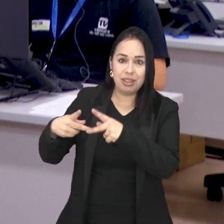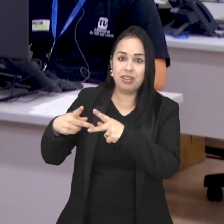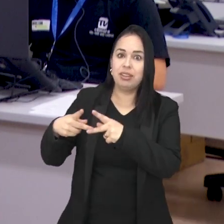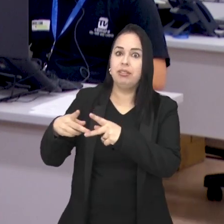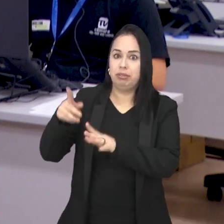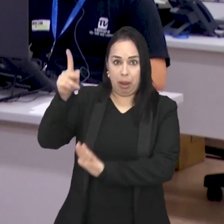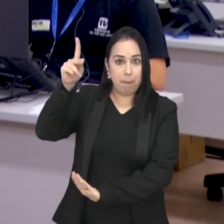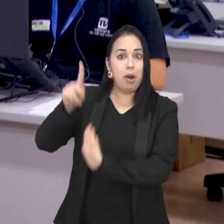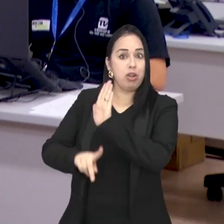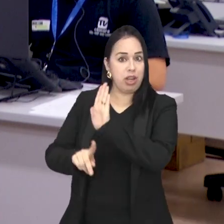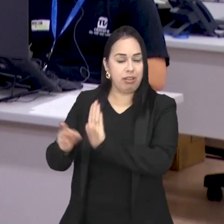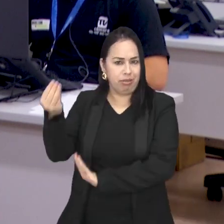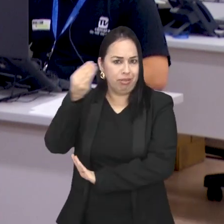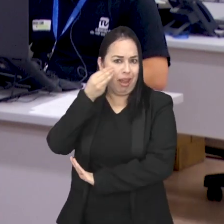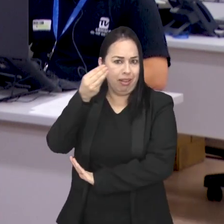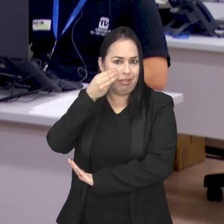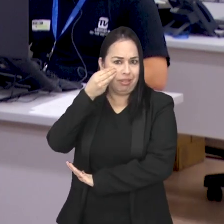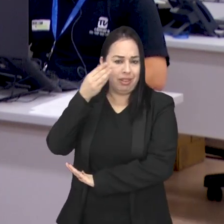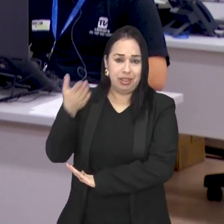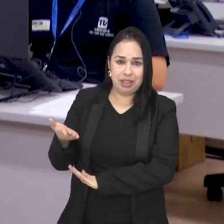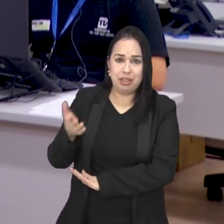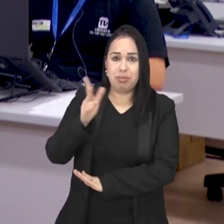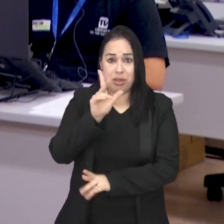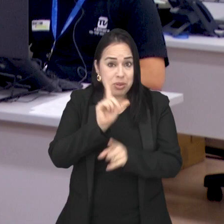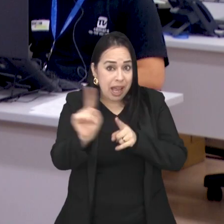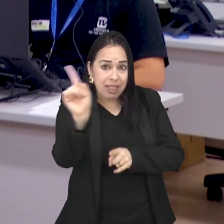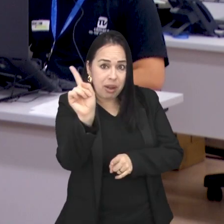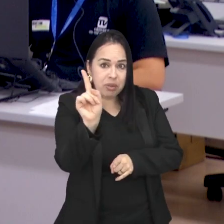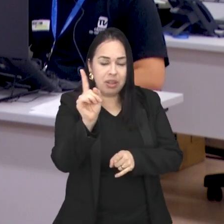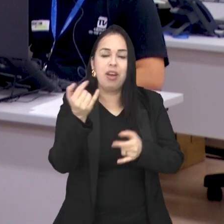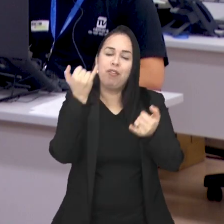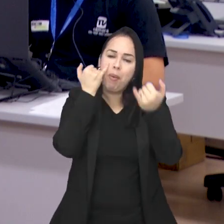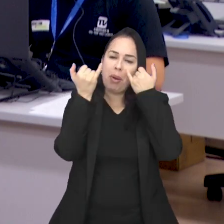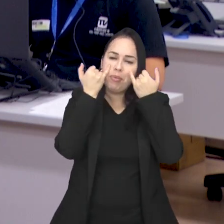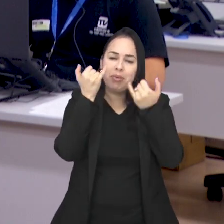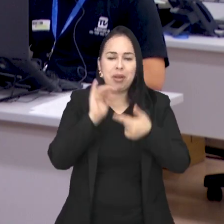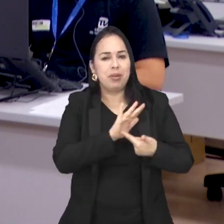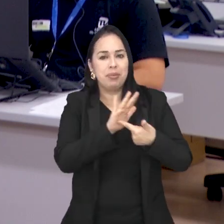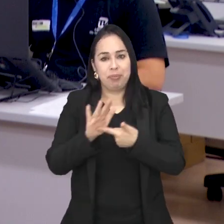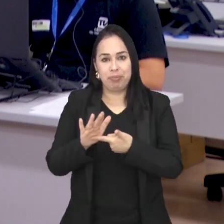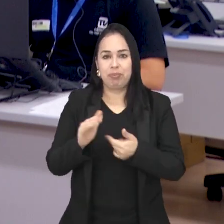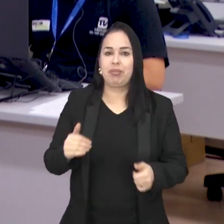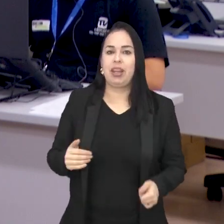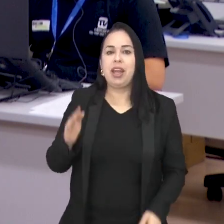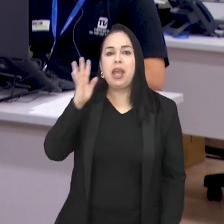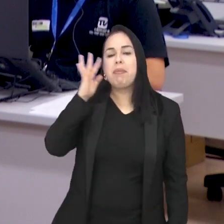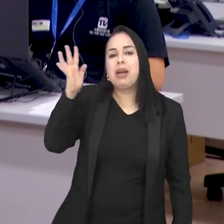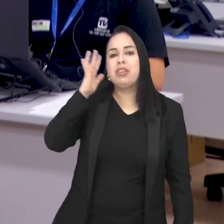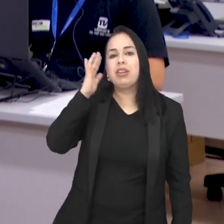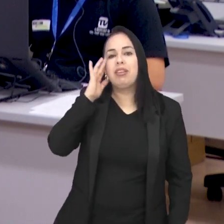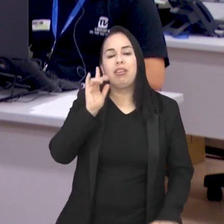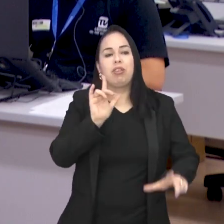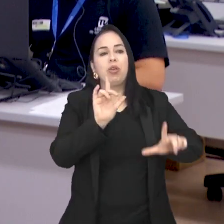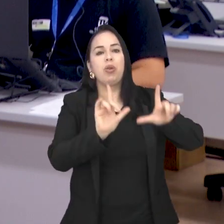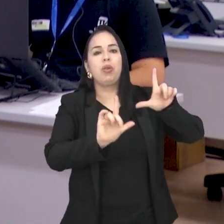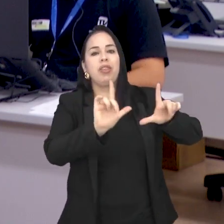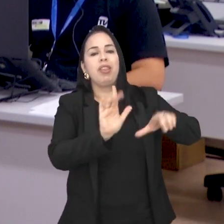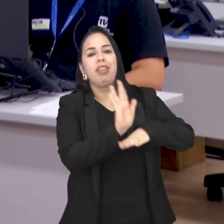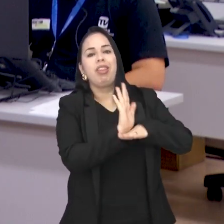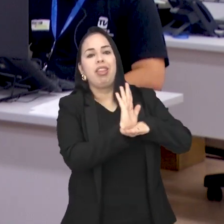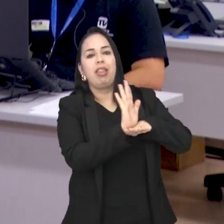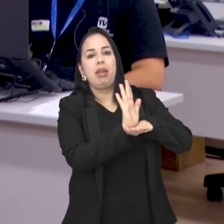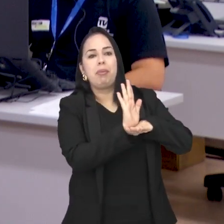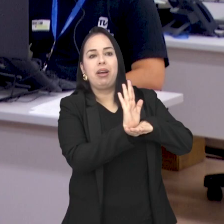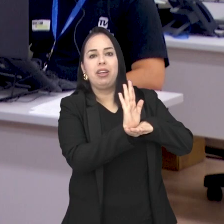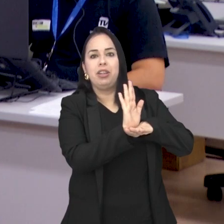cidade. Tem até projeto piloto no centro, então fica com a gente porque tem muita informação. Imagina só poder assistir a uma sessão